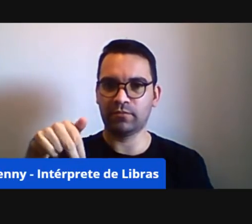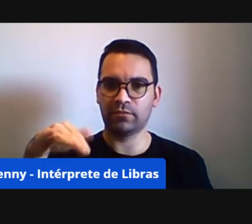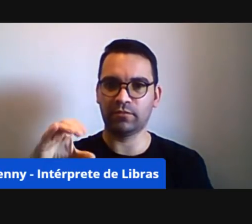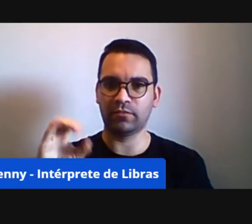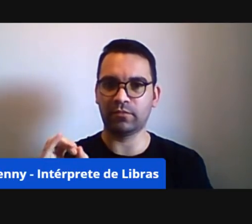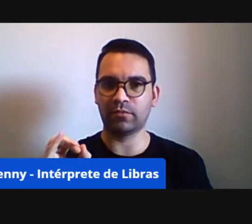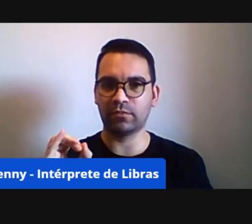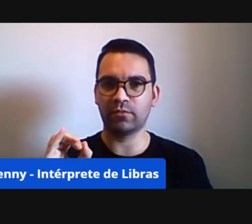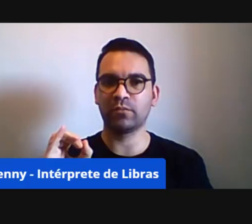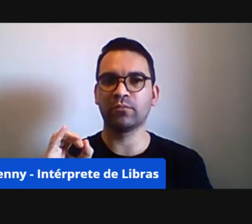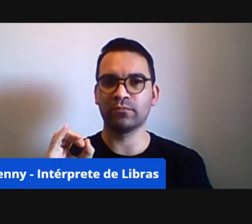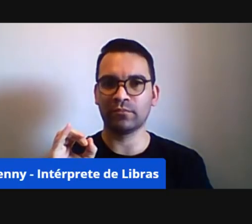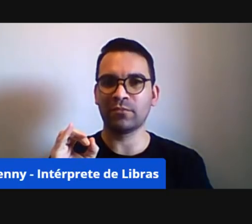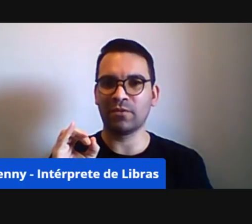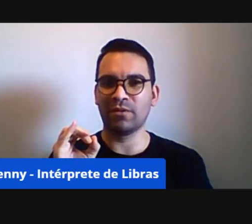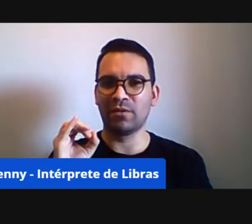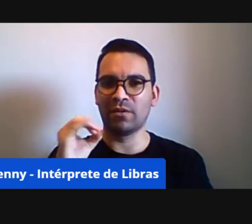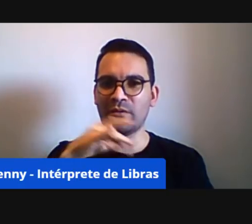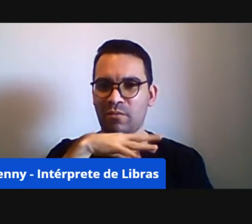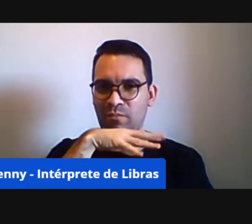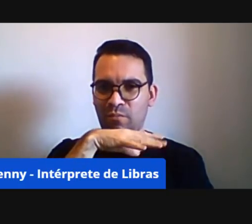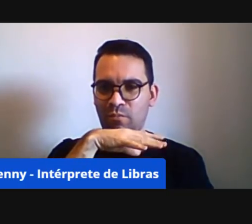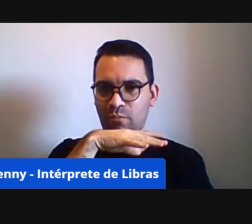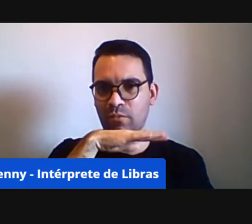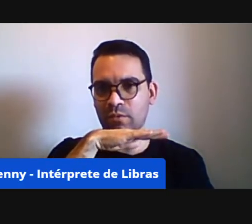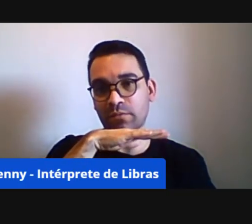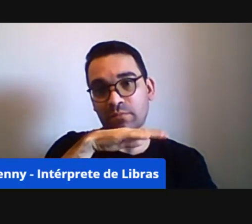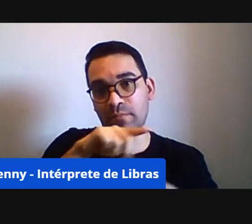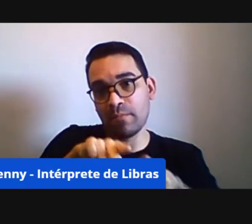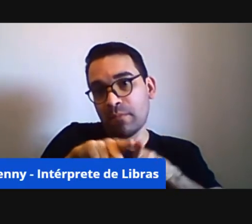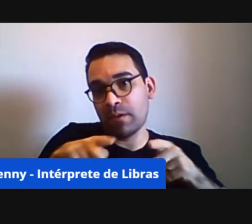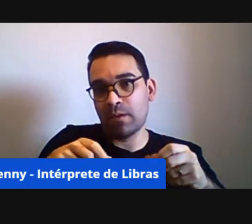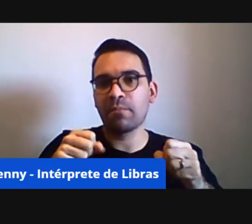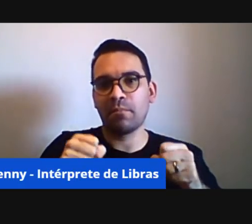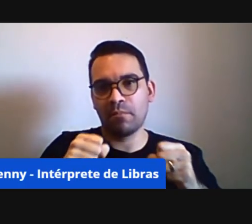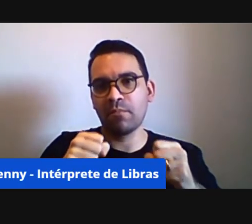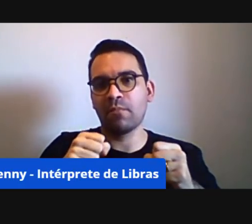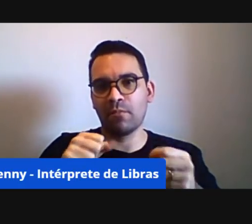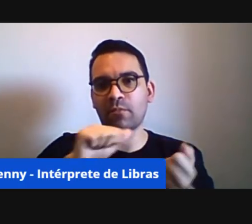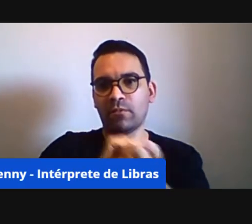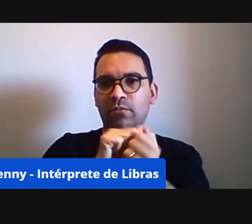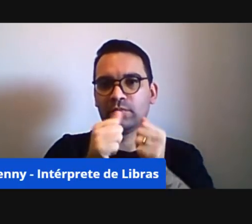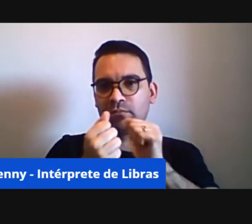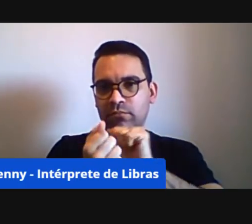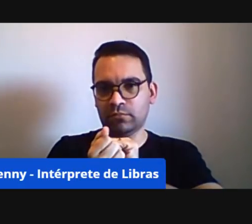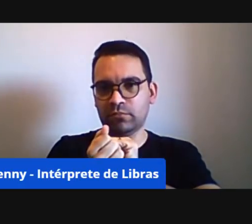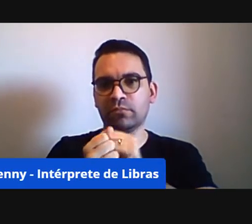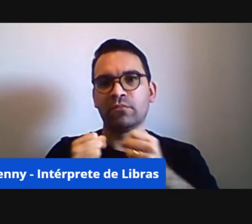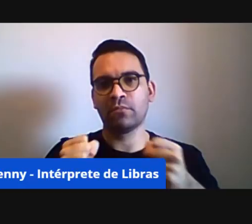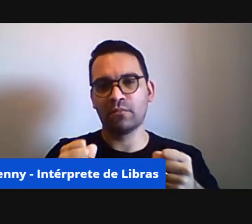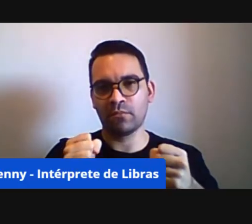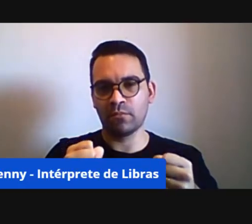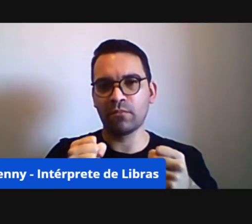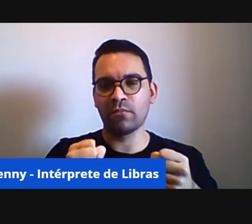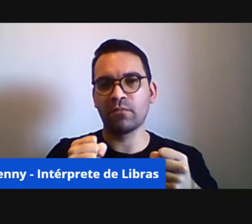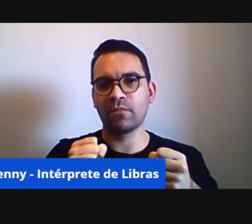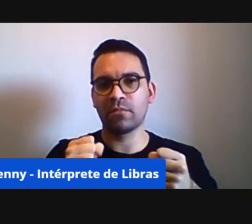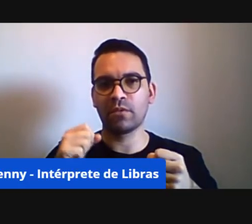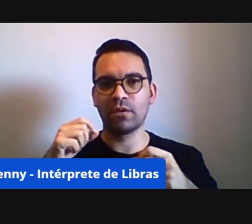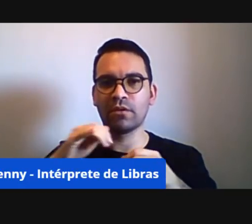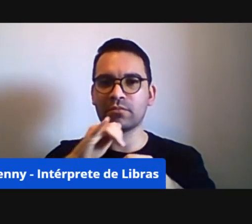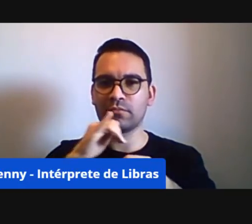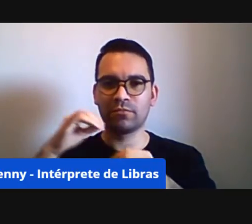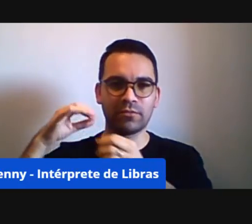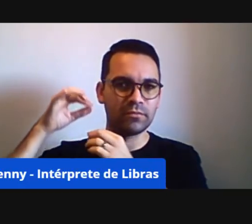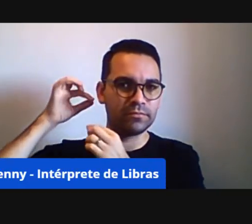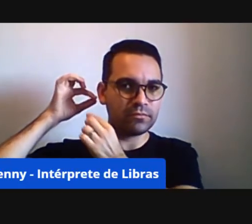ajusta bem ao meu rosto. Mas existem maneiras também de melhorar o ajuste, que, por exemplo, fazer um nó aqui na pontinha do elástico para que ela